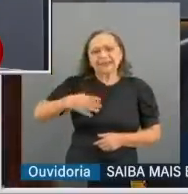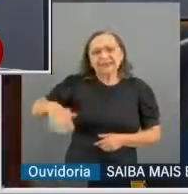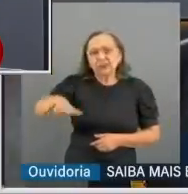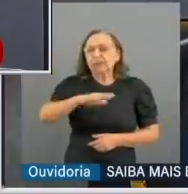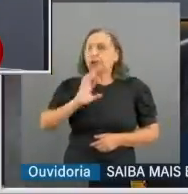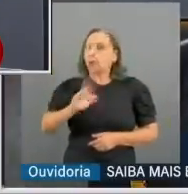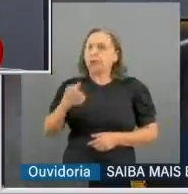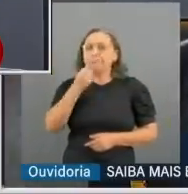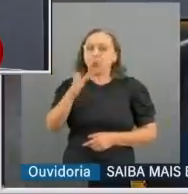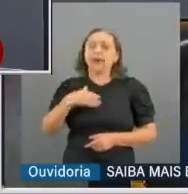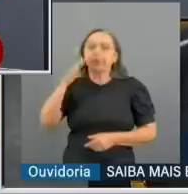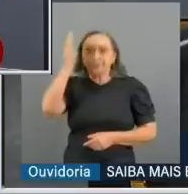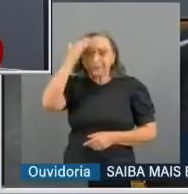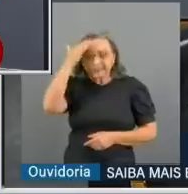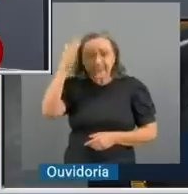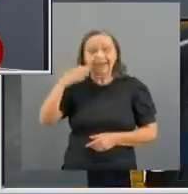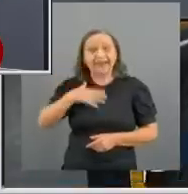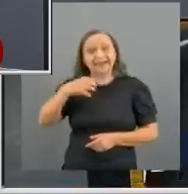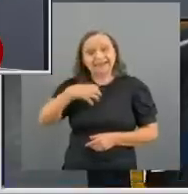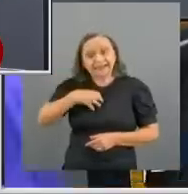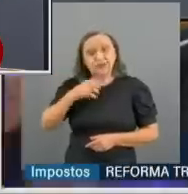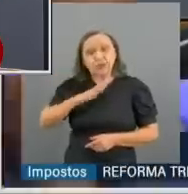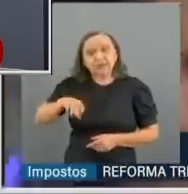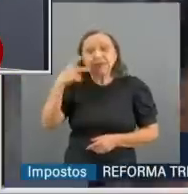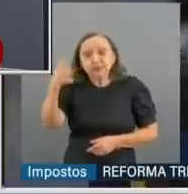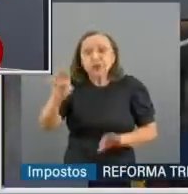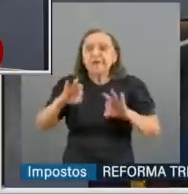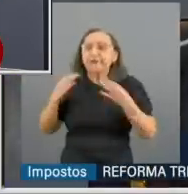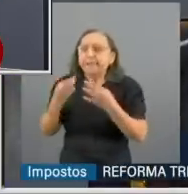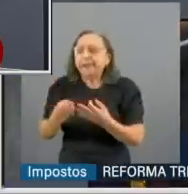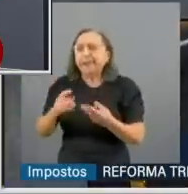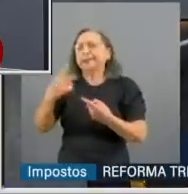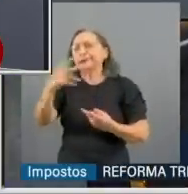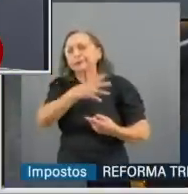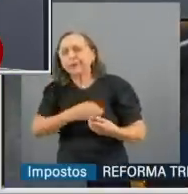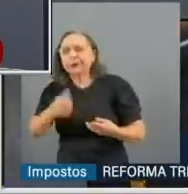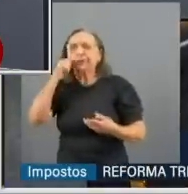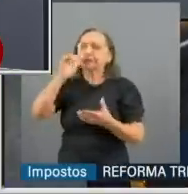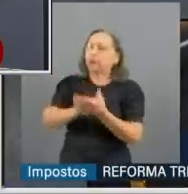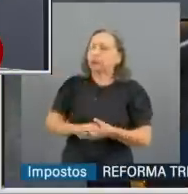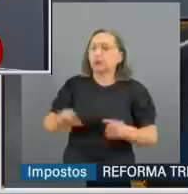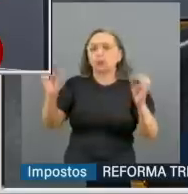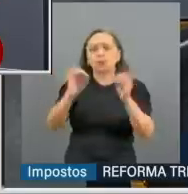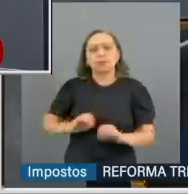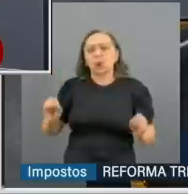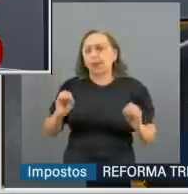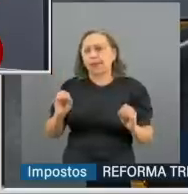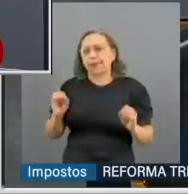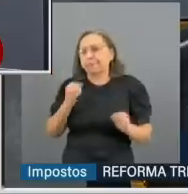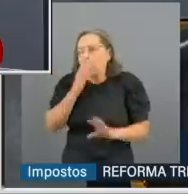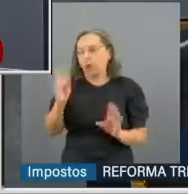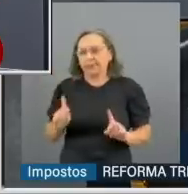também passou aí por uma sessão em que os parlamentares usaram a sessão para fazer